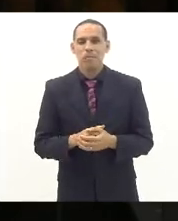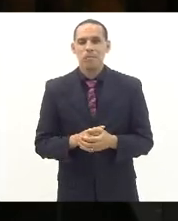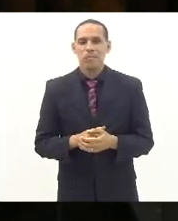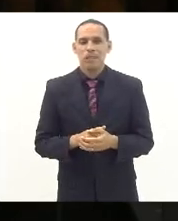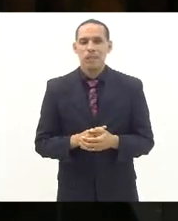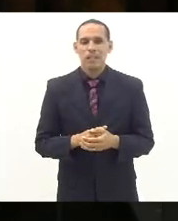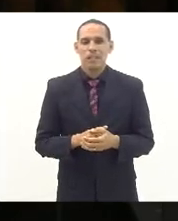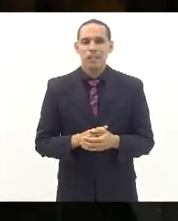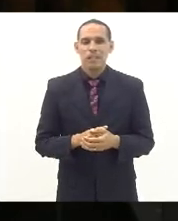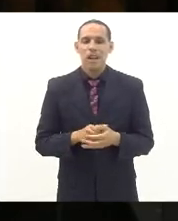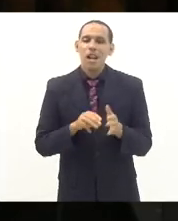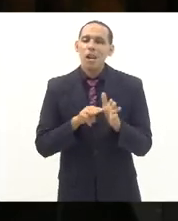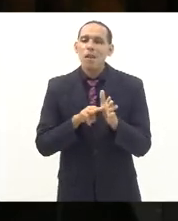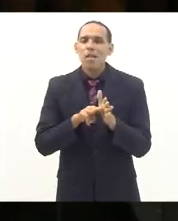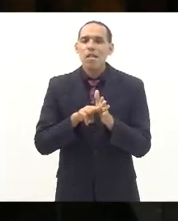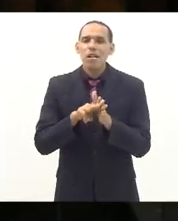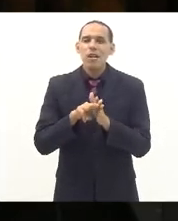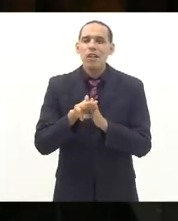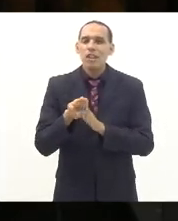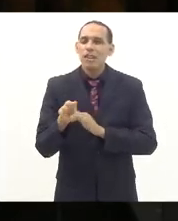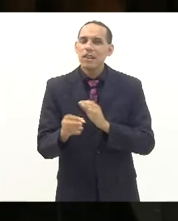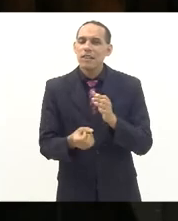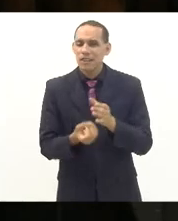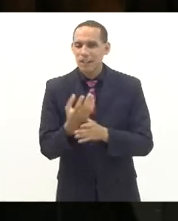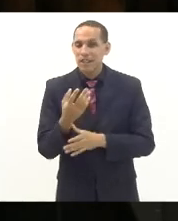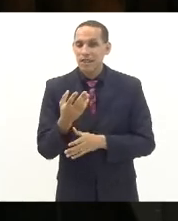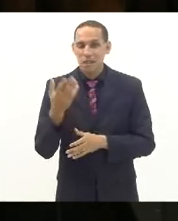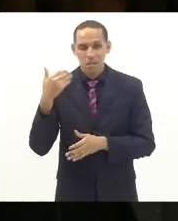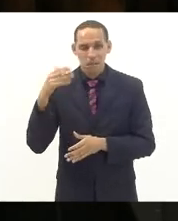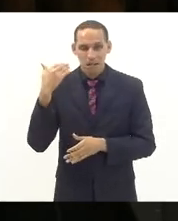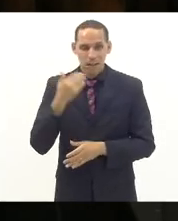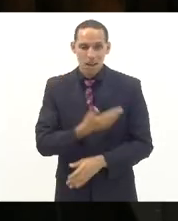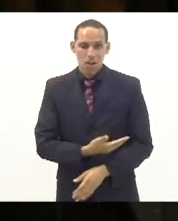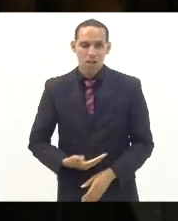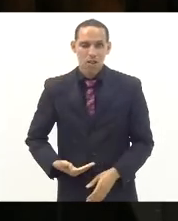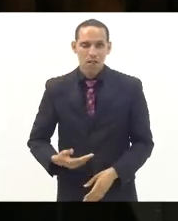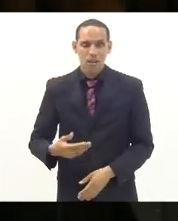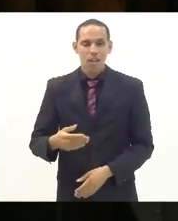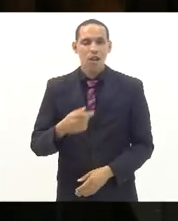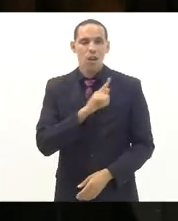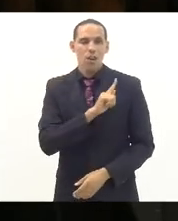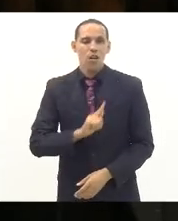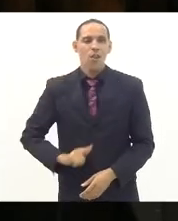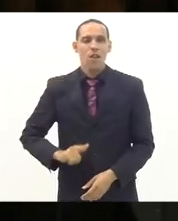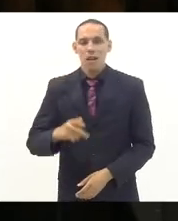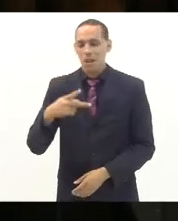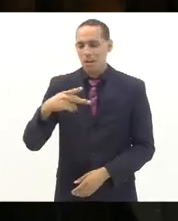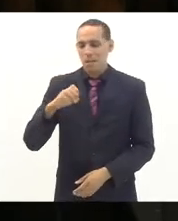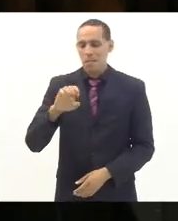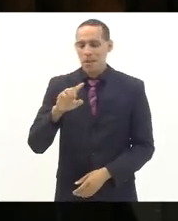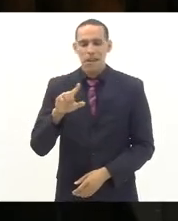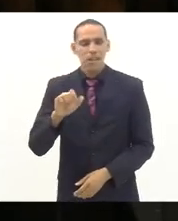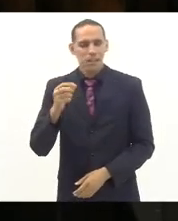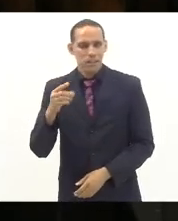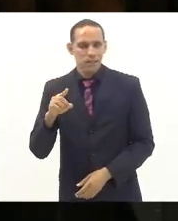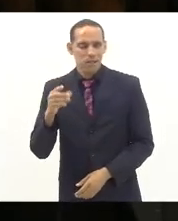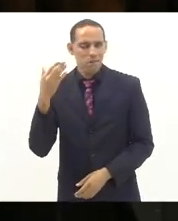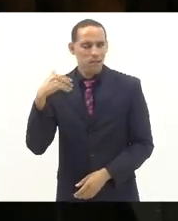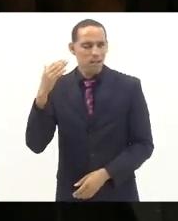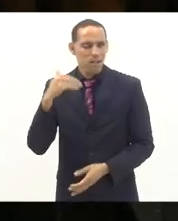é uma metodologia isso no governo Pezão pelo então secretário